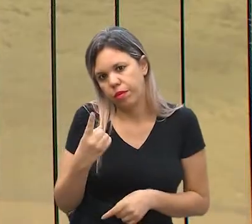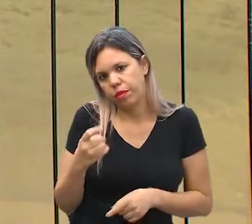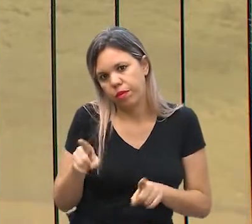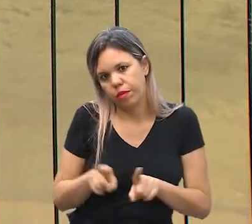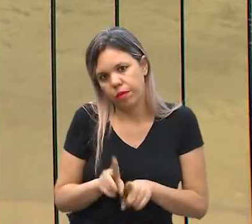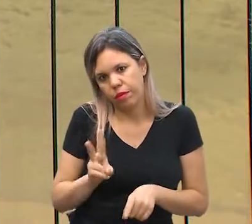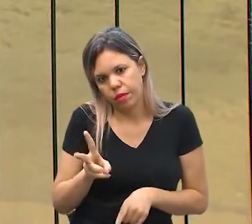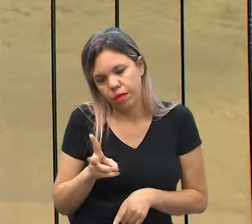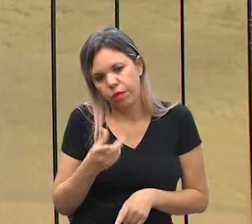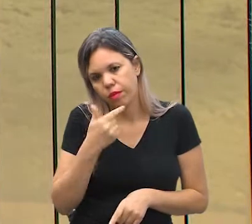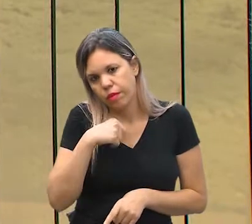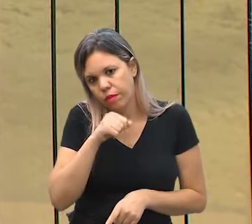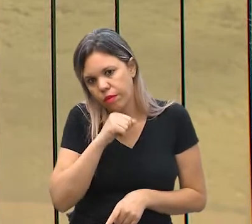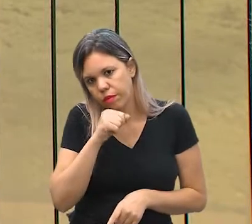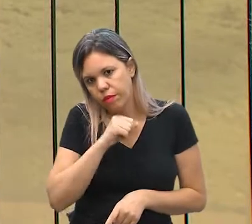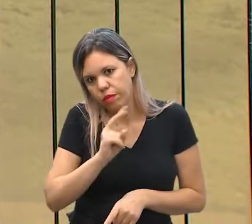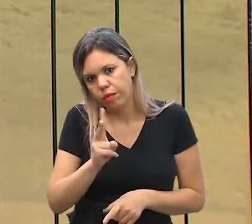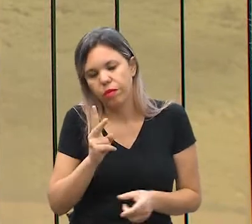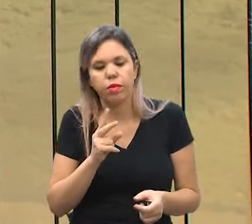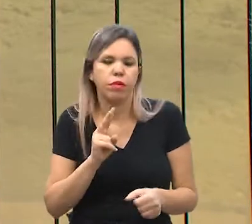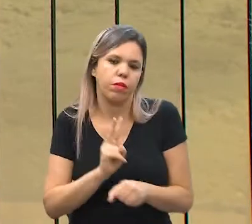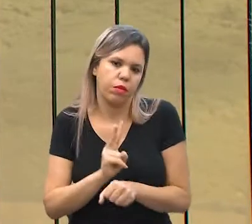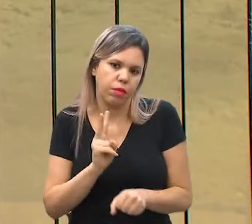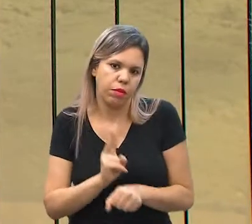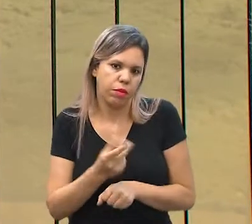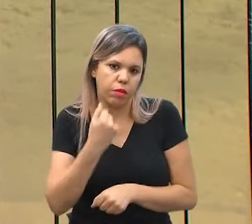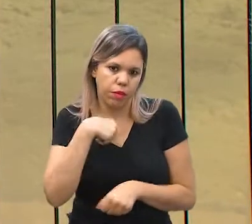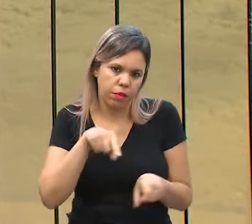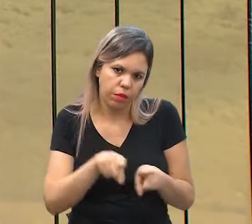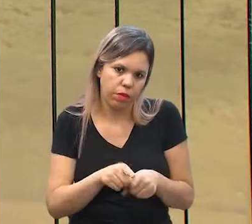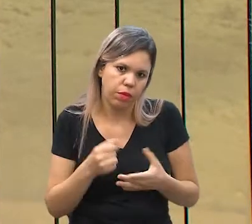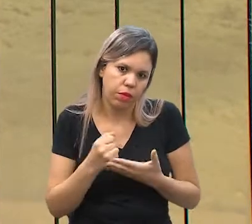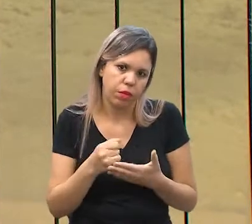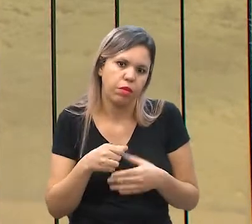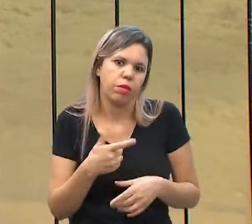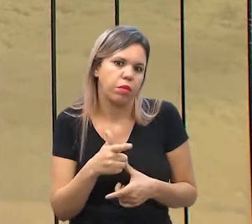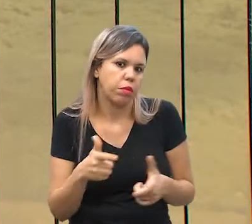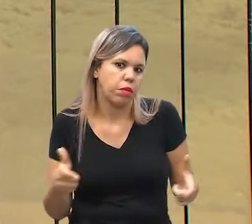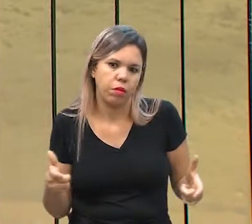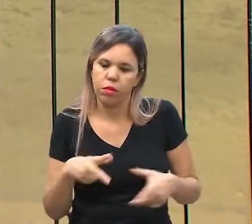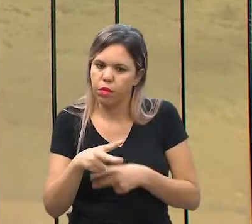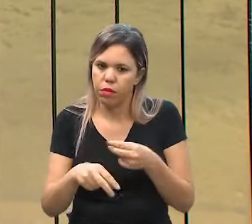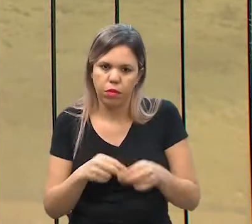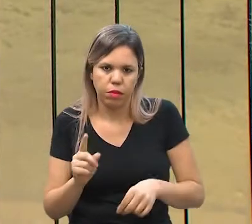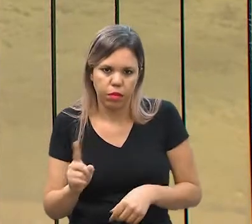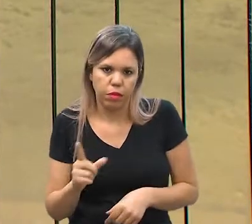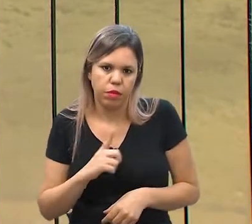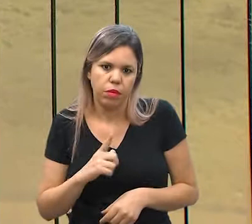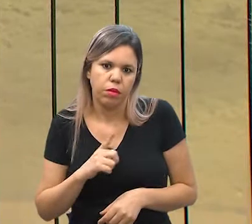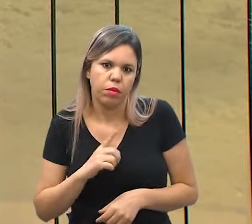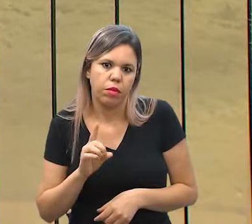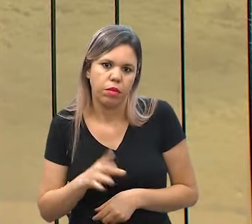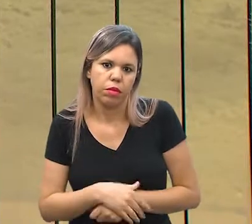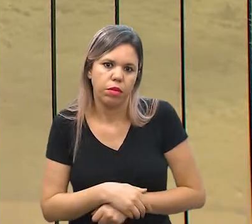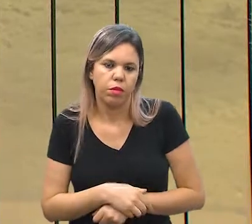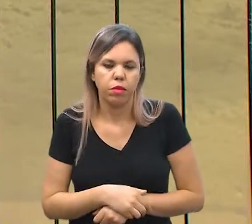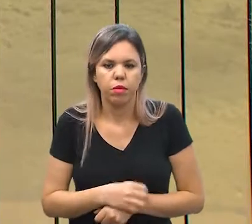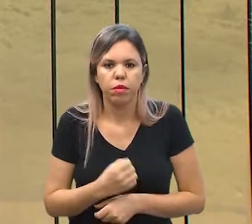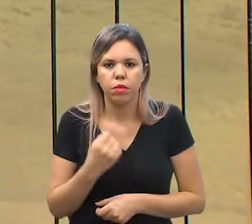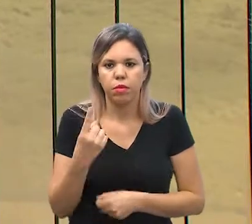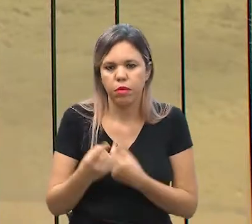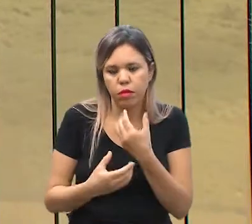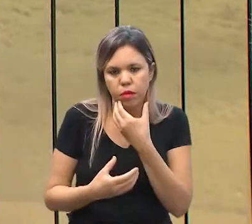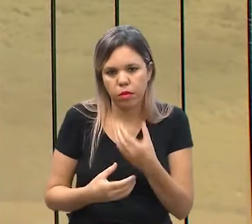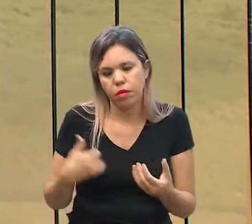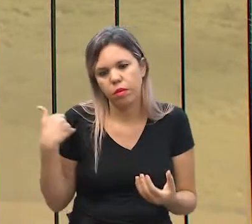sempre com a minha avó por perto, minha mãe também, mas não tinham grandes presentes, tinham